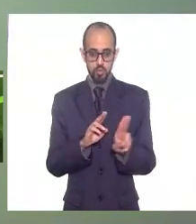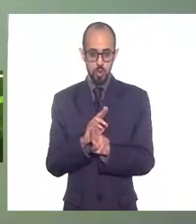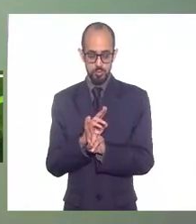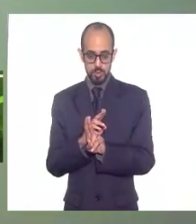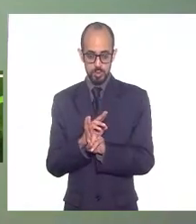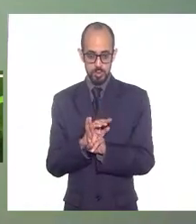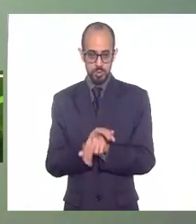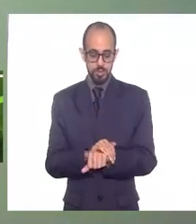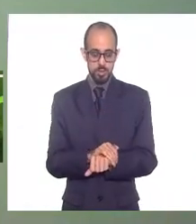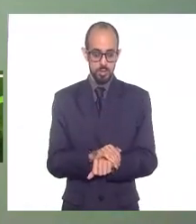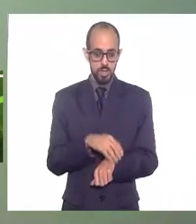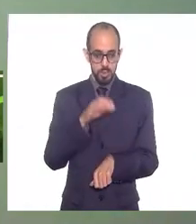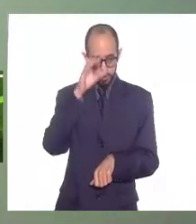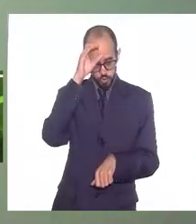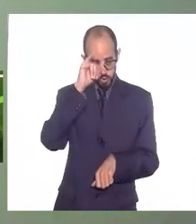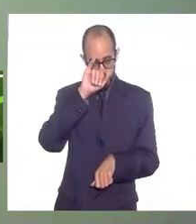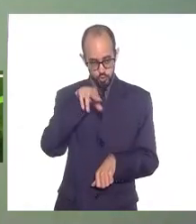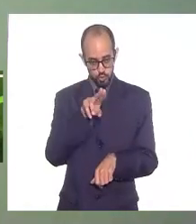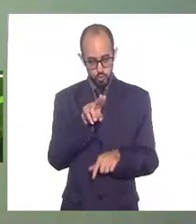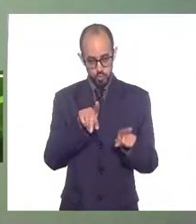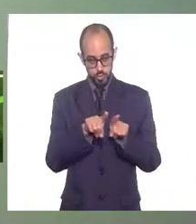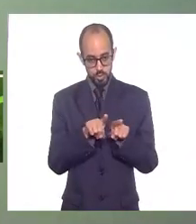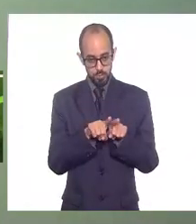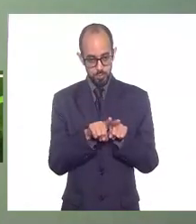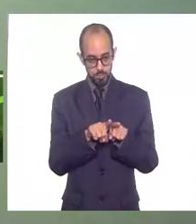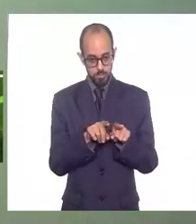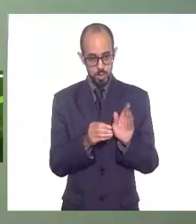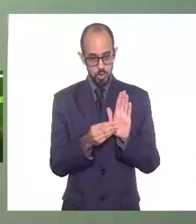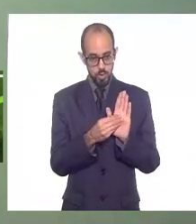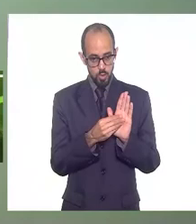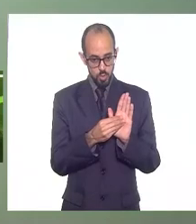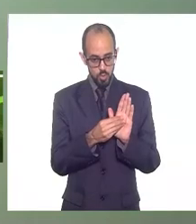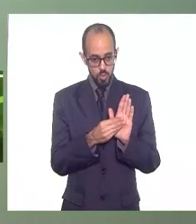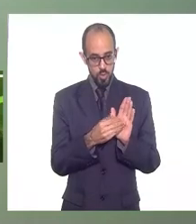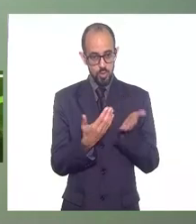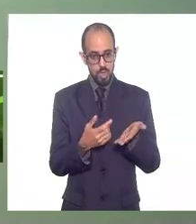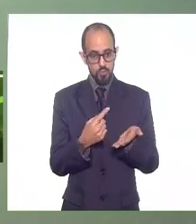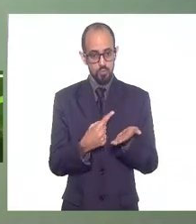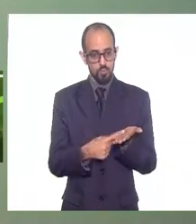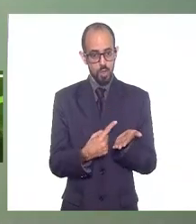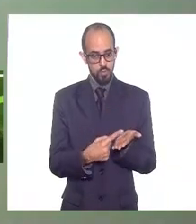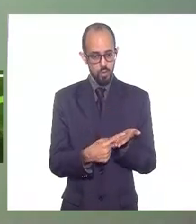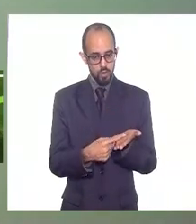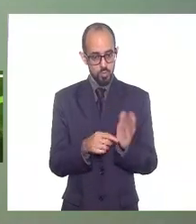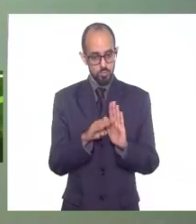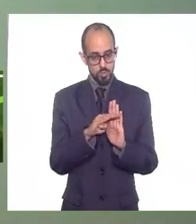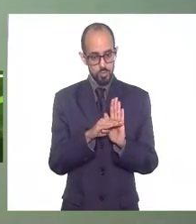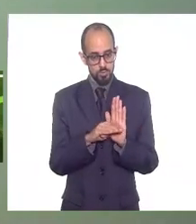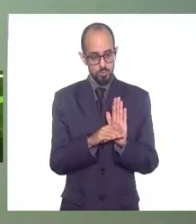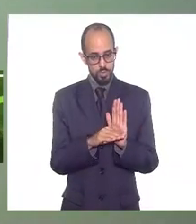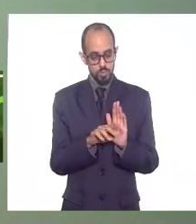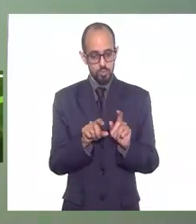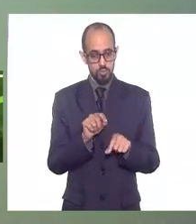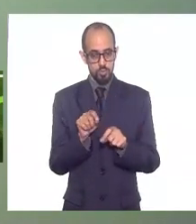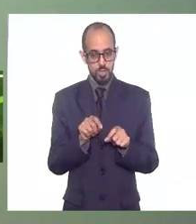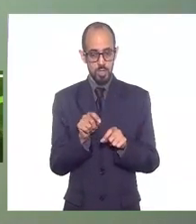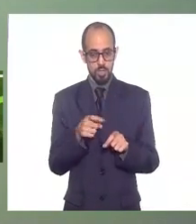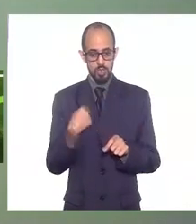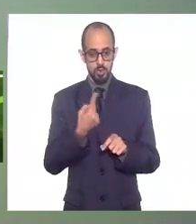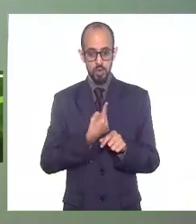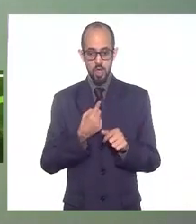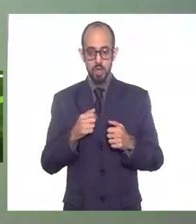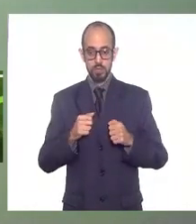E a deputada Tiaju também vai remeter os seus nomes. Eu queria fazer um acordo de procedimento aqui para que a gente possa,